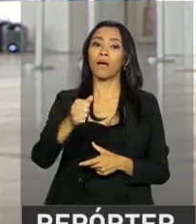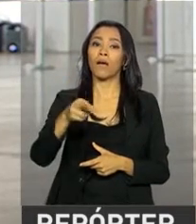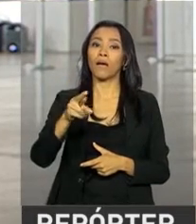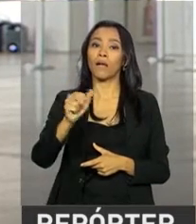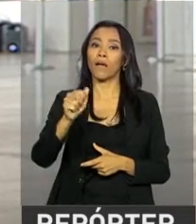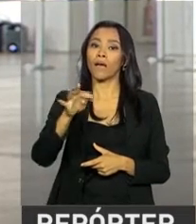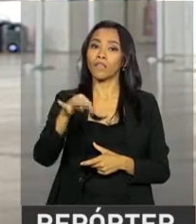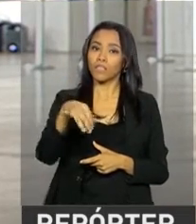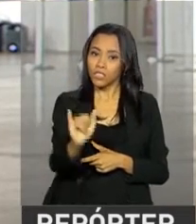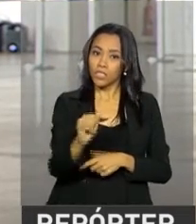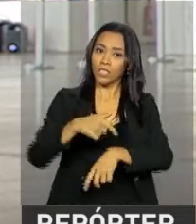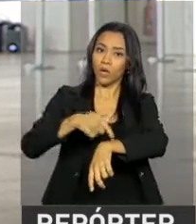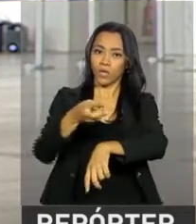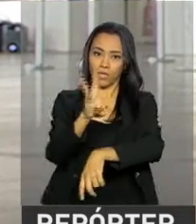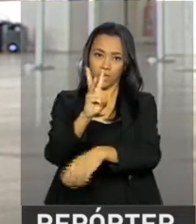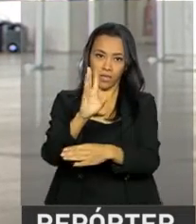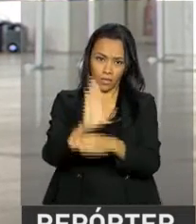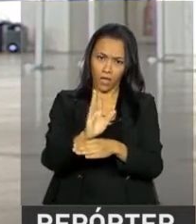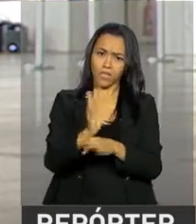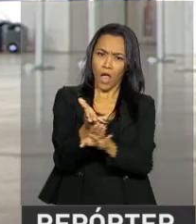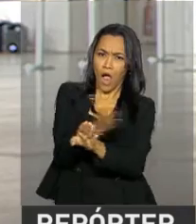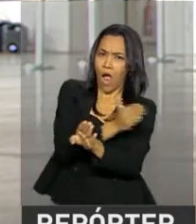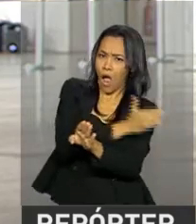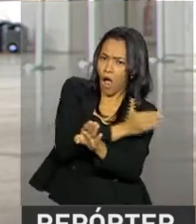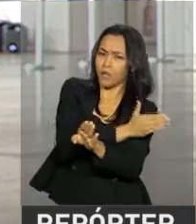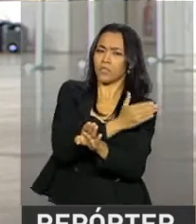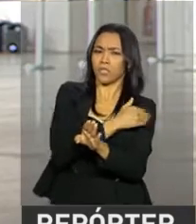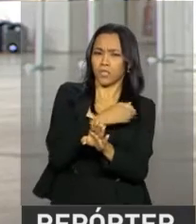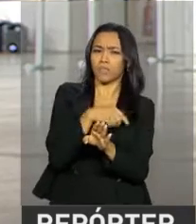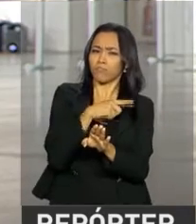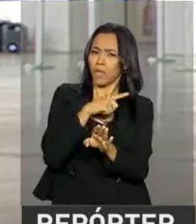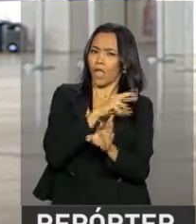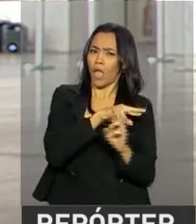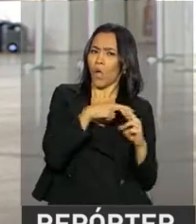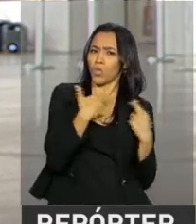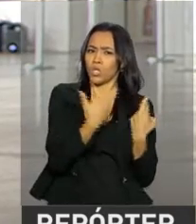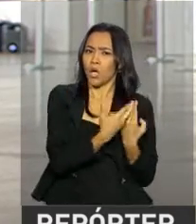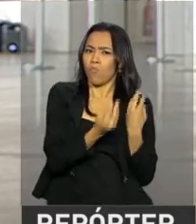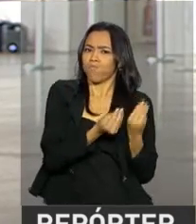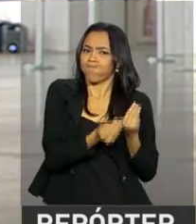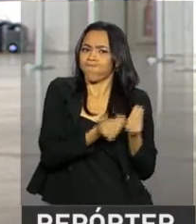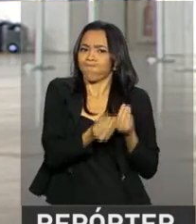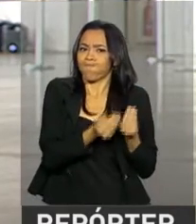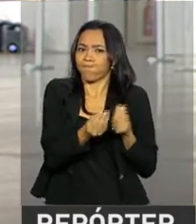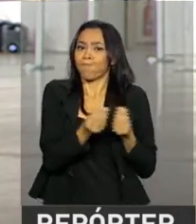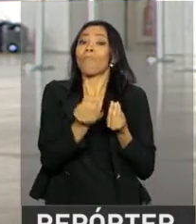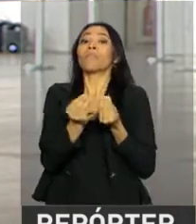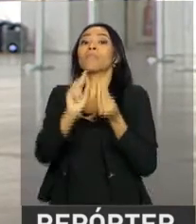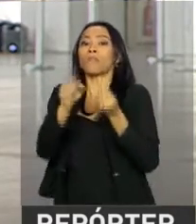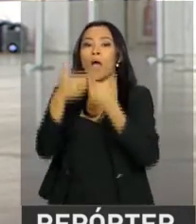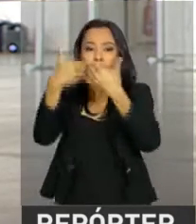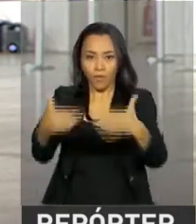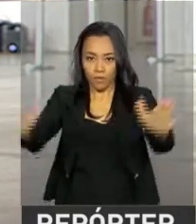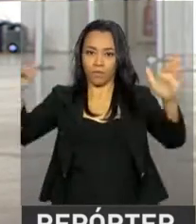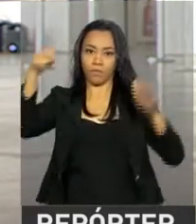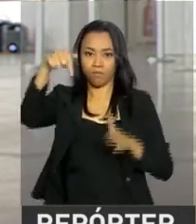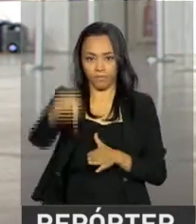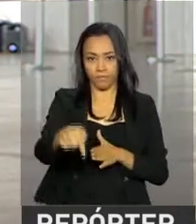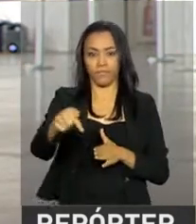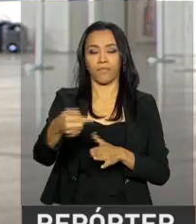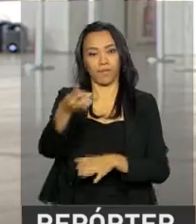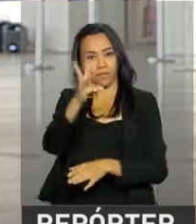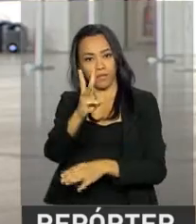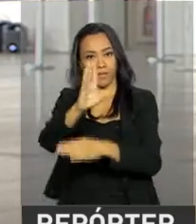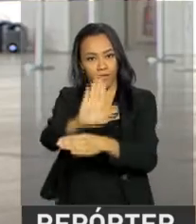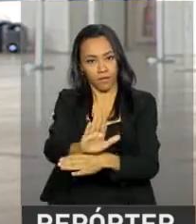portanto já está acontecendo uma parte desse encontro que ocorre durante todo dia aqui no palácio do itamaraty é como você falou então